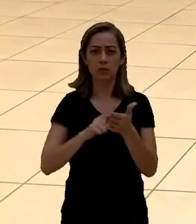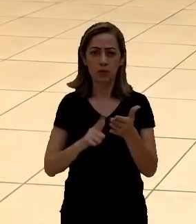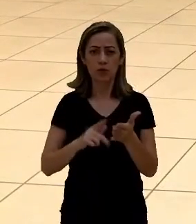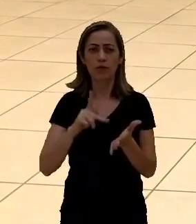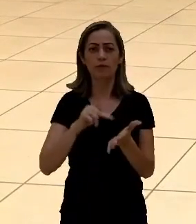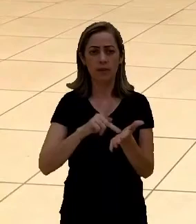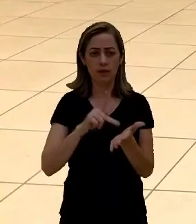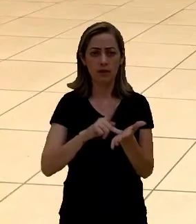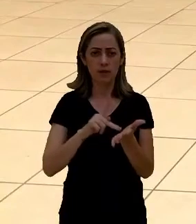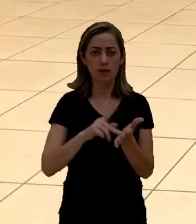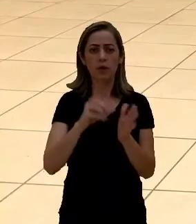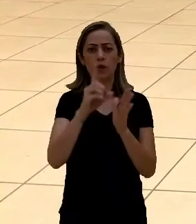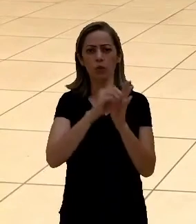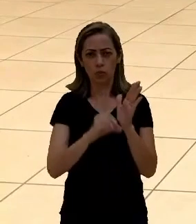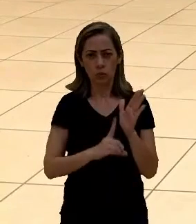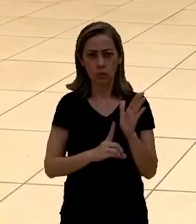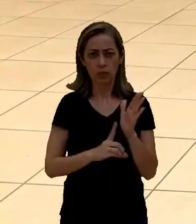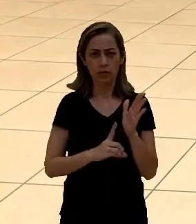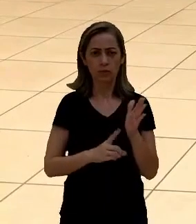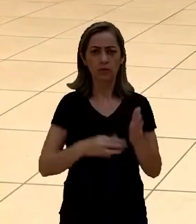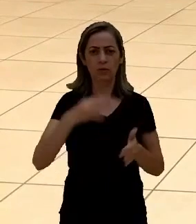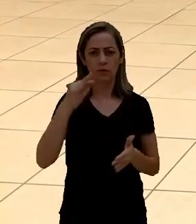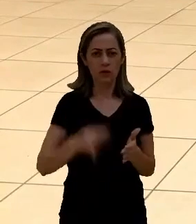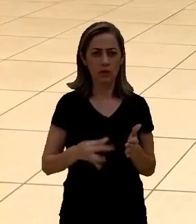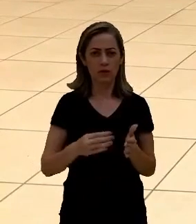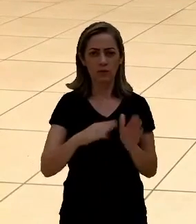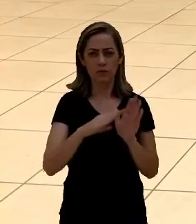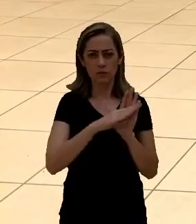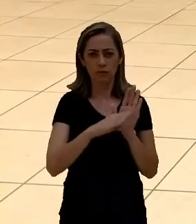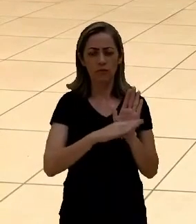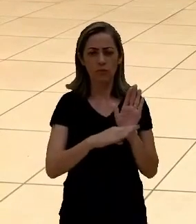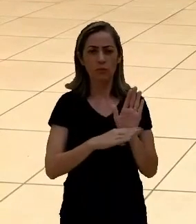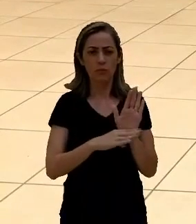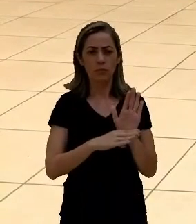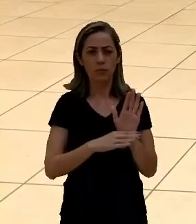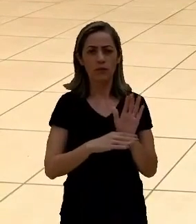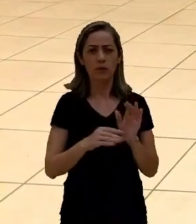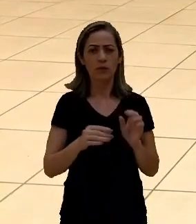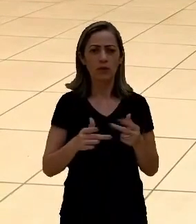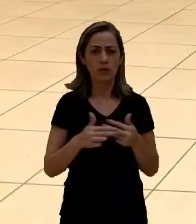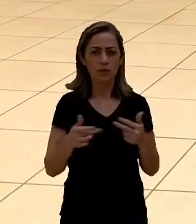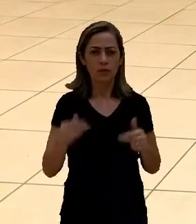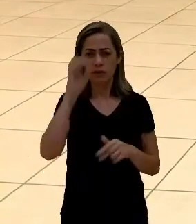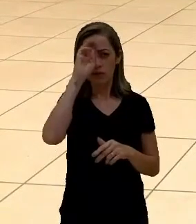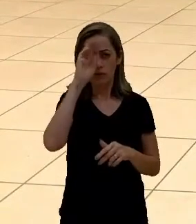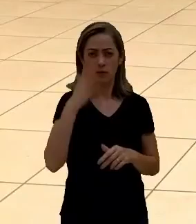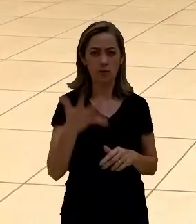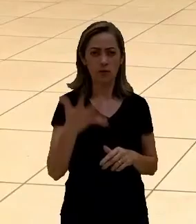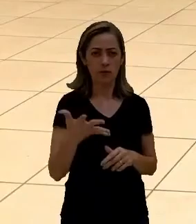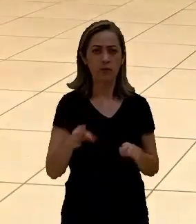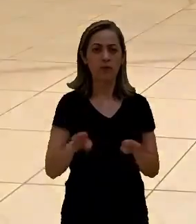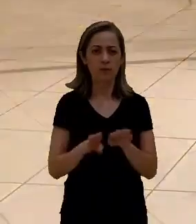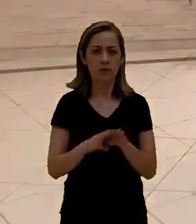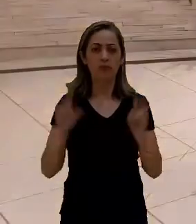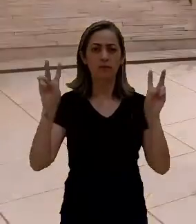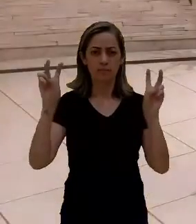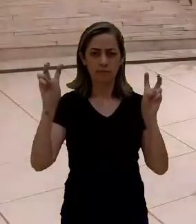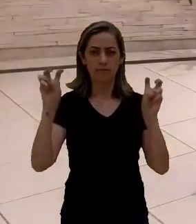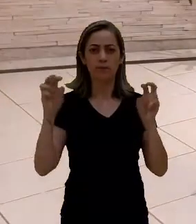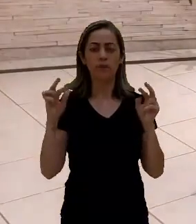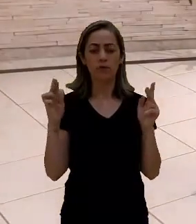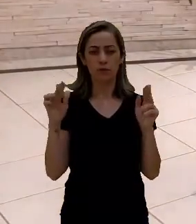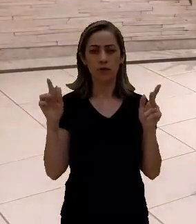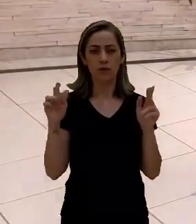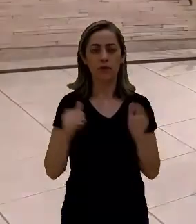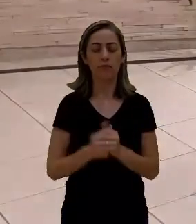documentos pautando eh sempre a a cada situação a cada colocação e a cada tema a gente está